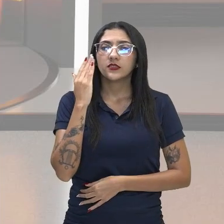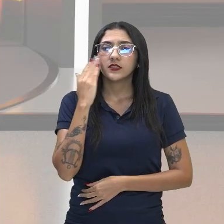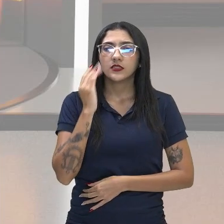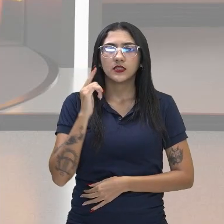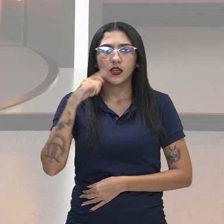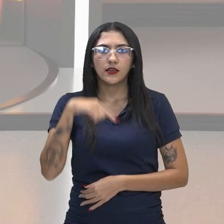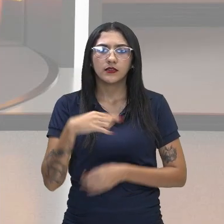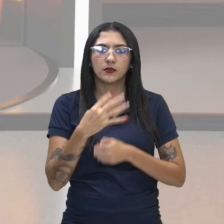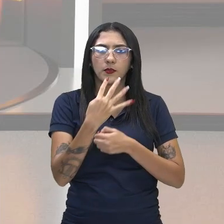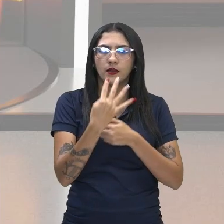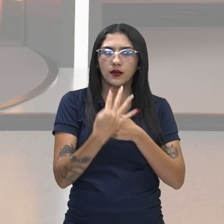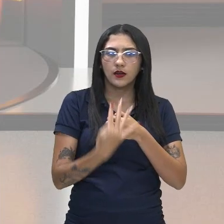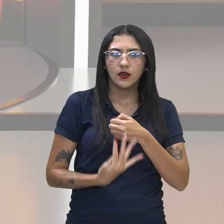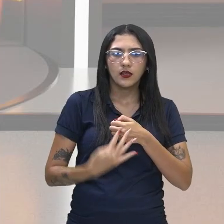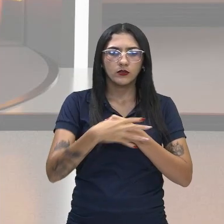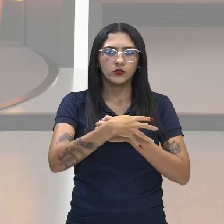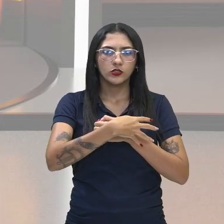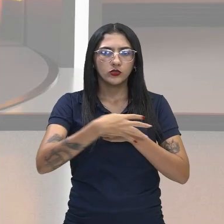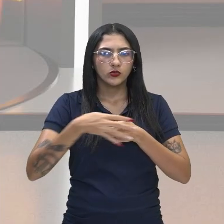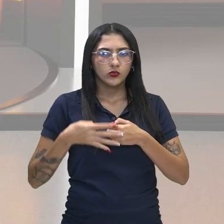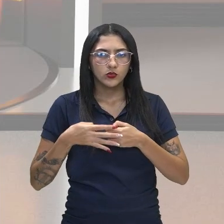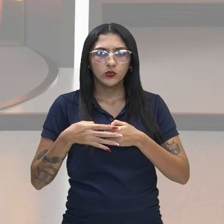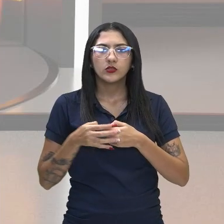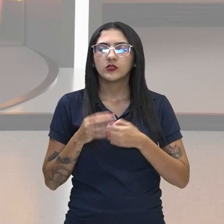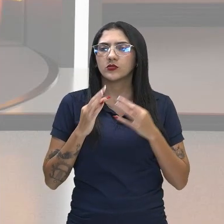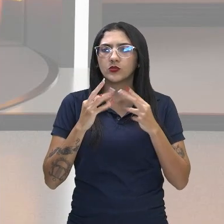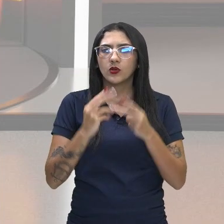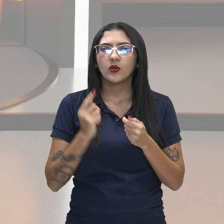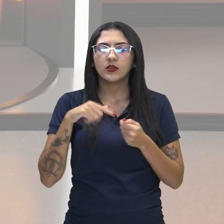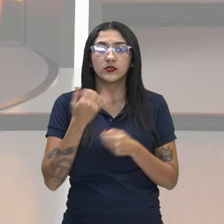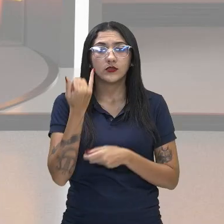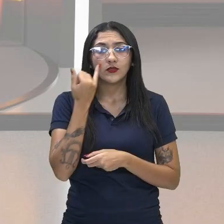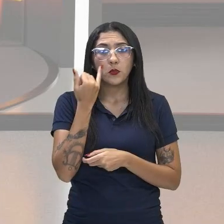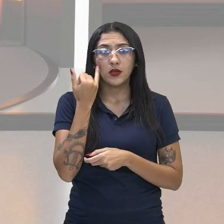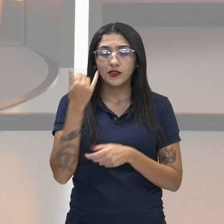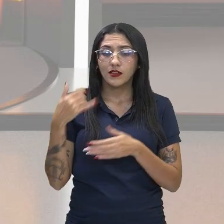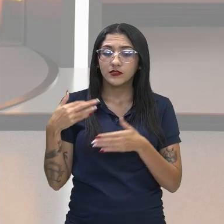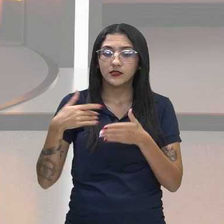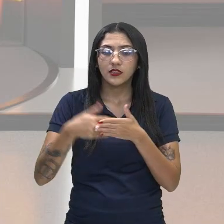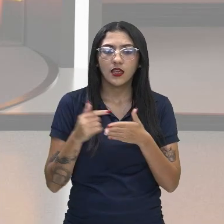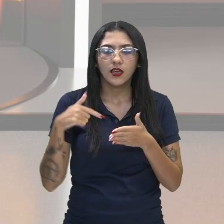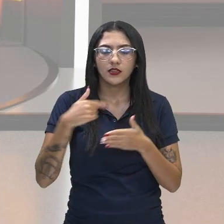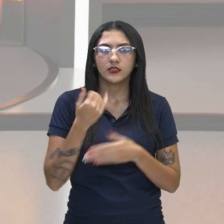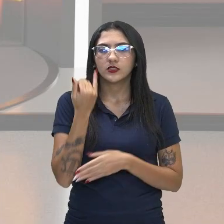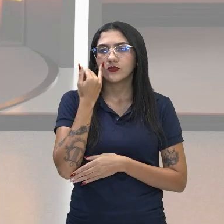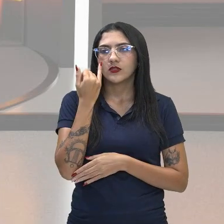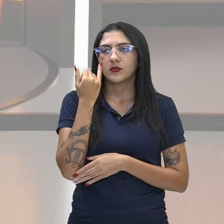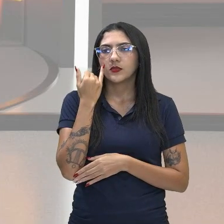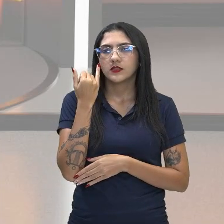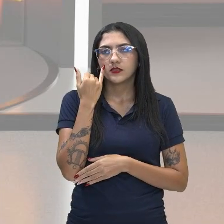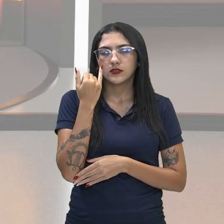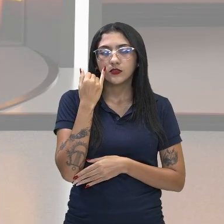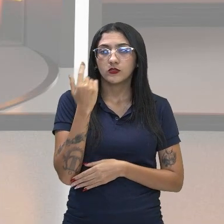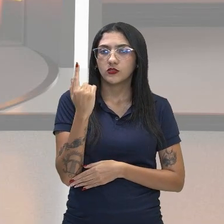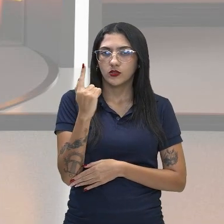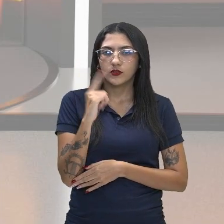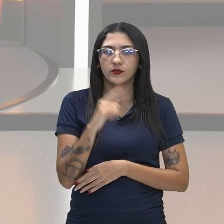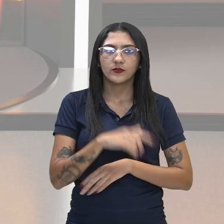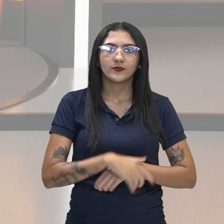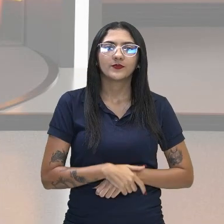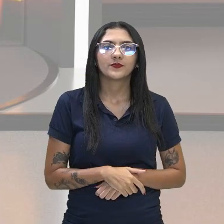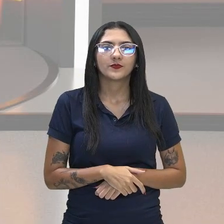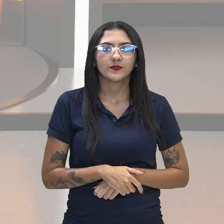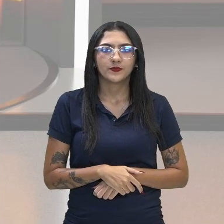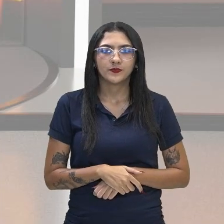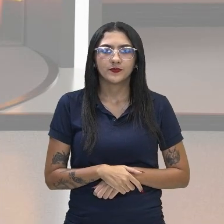os meridianos, latitude, longitude, até chegar lá nas coordenadas geográficas, né? Então, passo a passo. Então, a